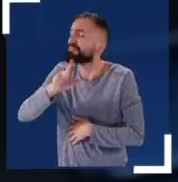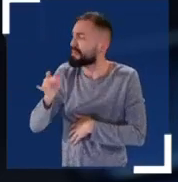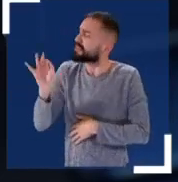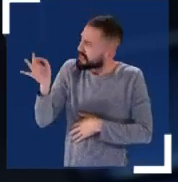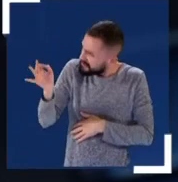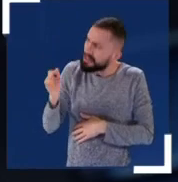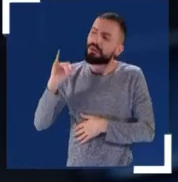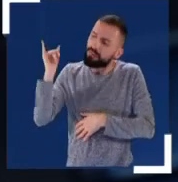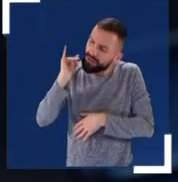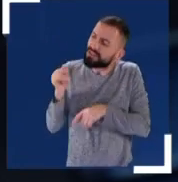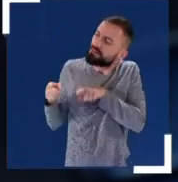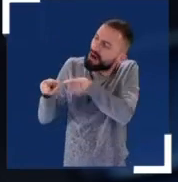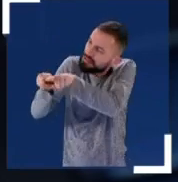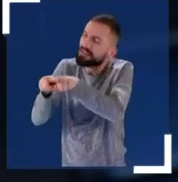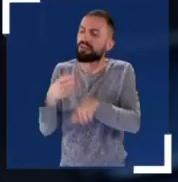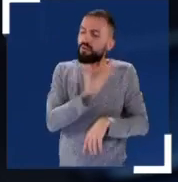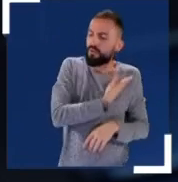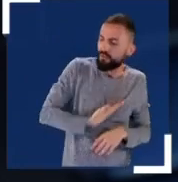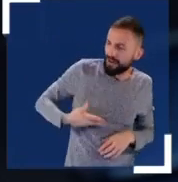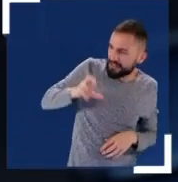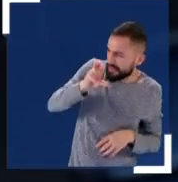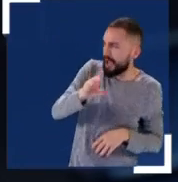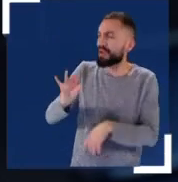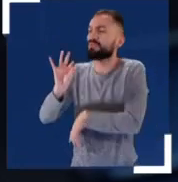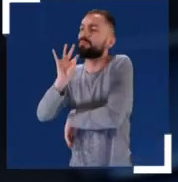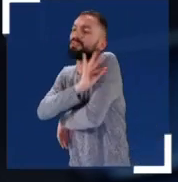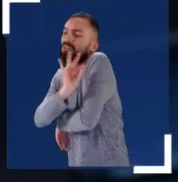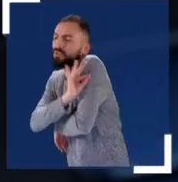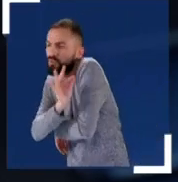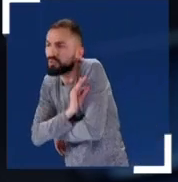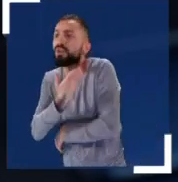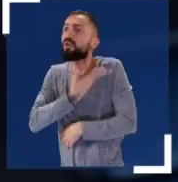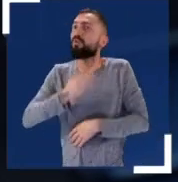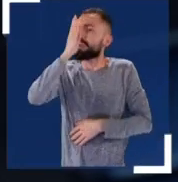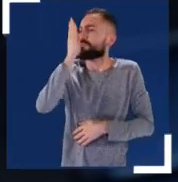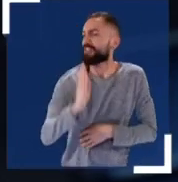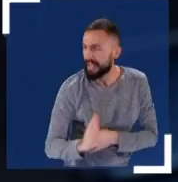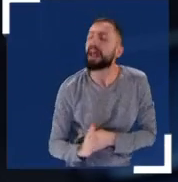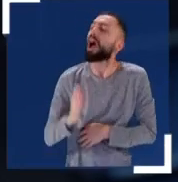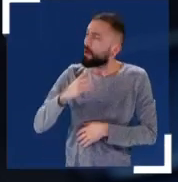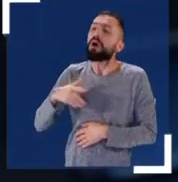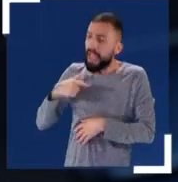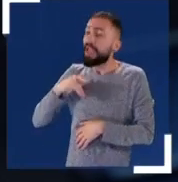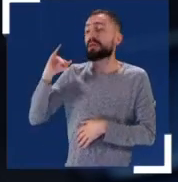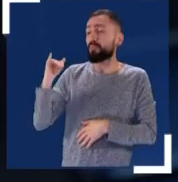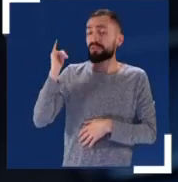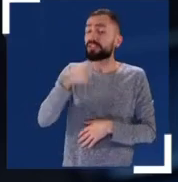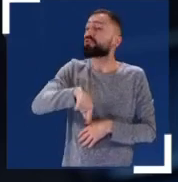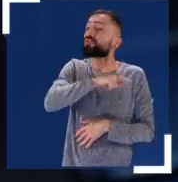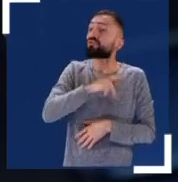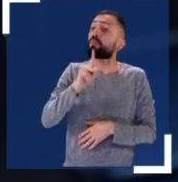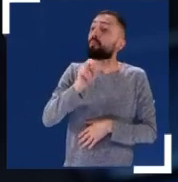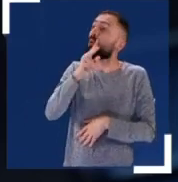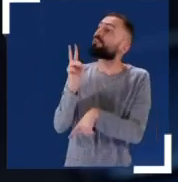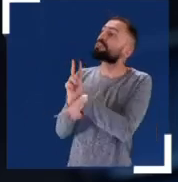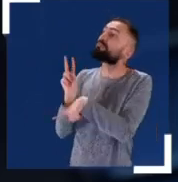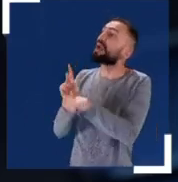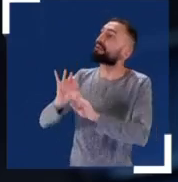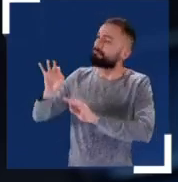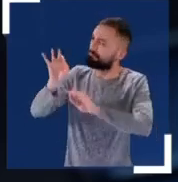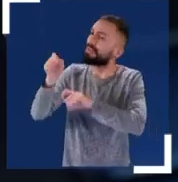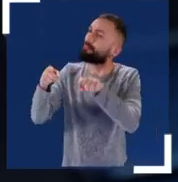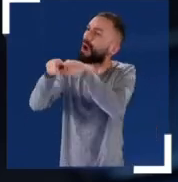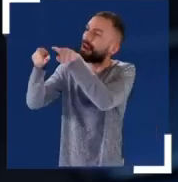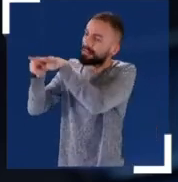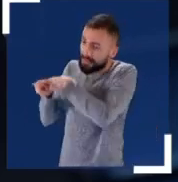de parceiros, governo do Estado, prefeitura, governo federal, é isso que a população espera de bons governantes. E nós vamos, adicionalmente, valorizar o